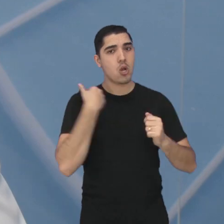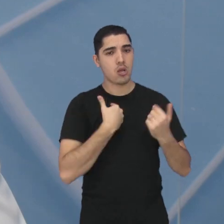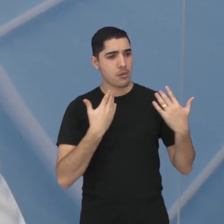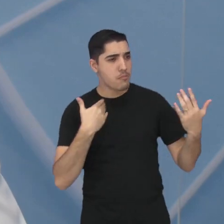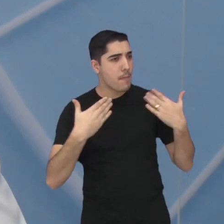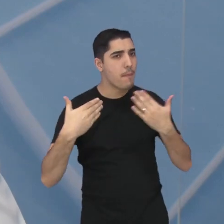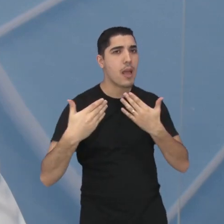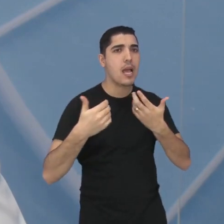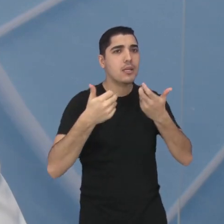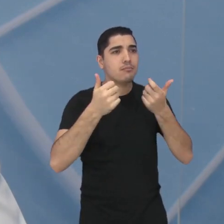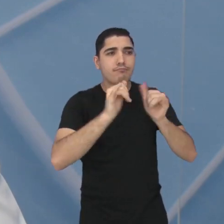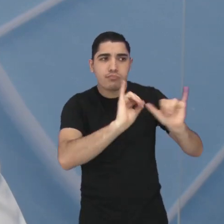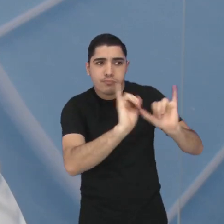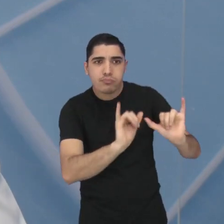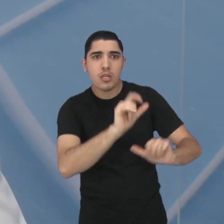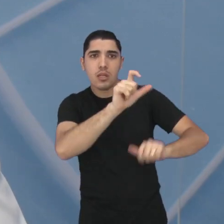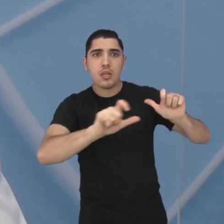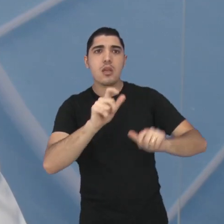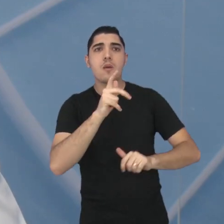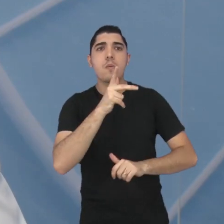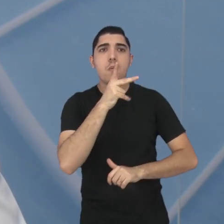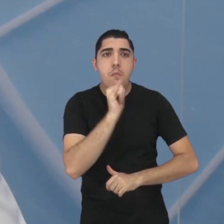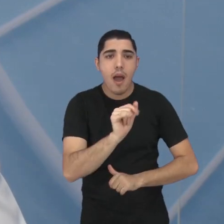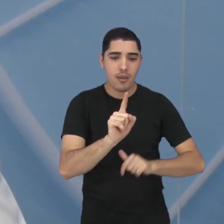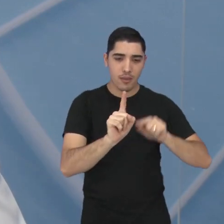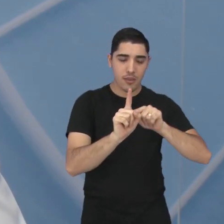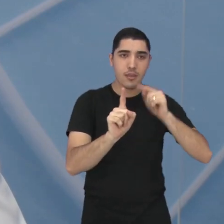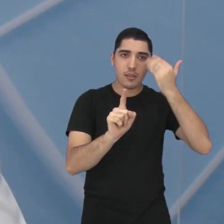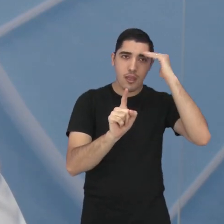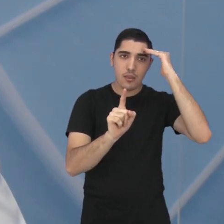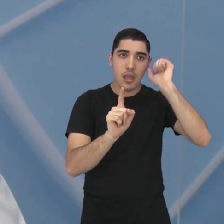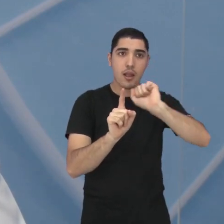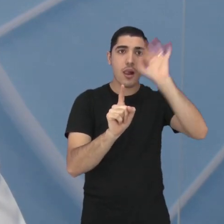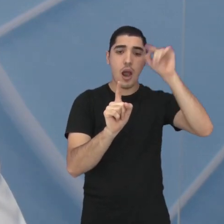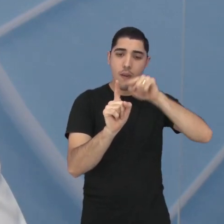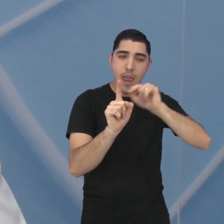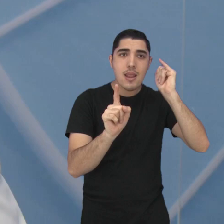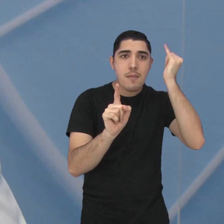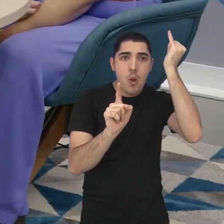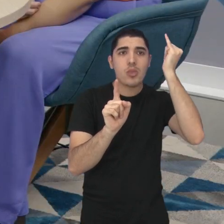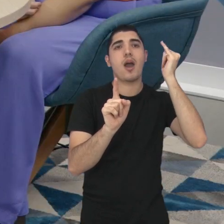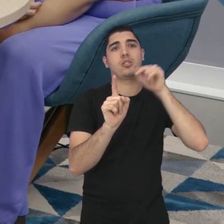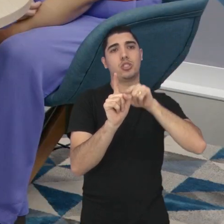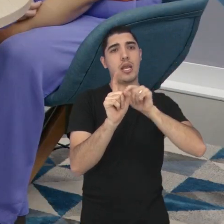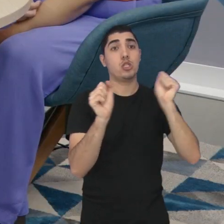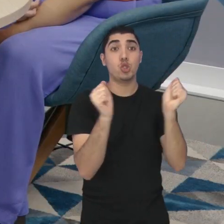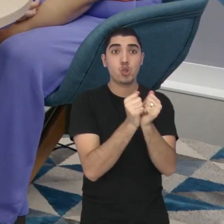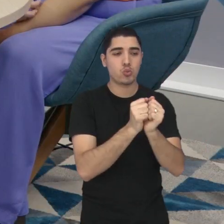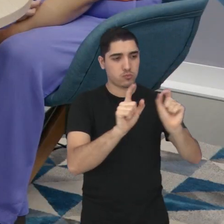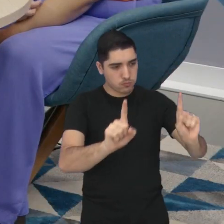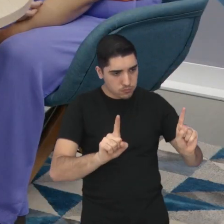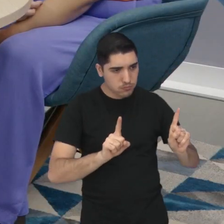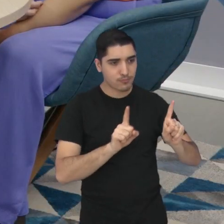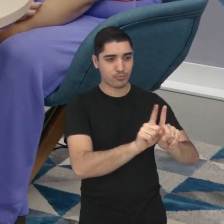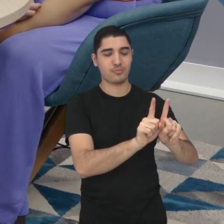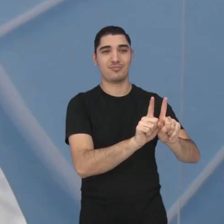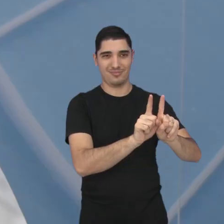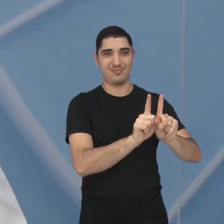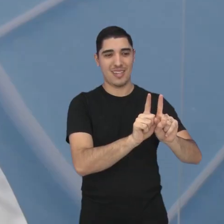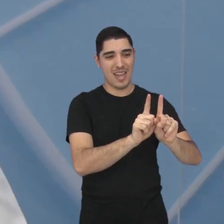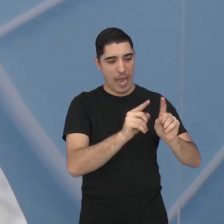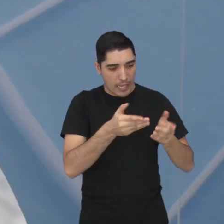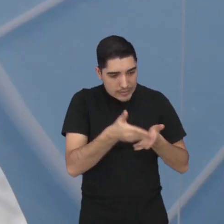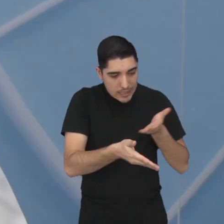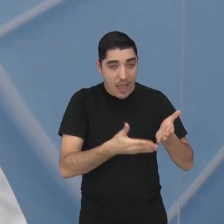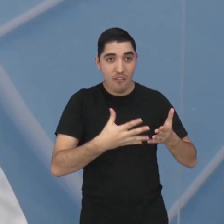né? Convocar esses pais a pensarem, né, sobre a importância dele nesse planejamento, a importância dele nessa vida, né,